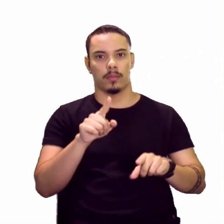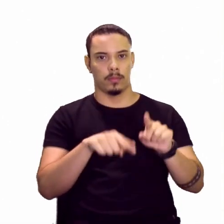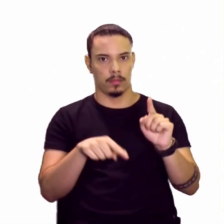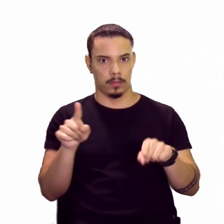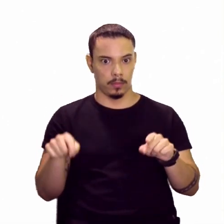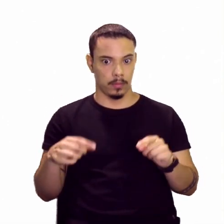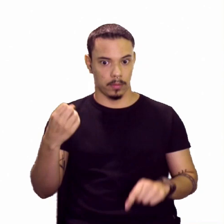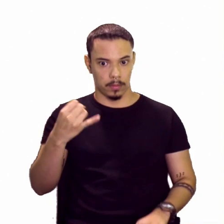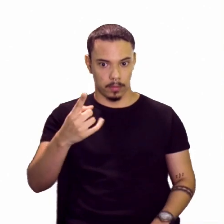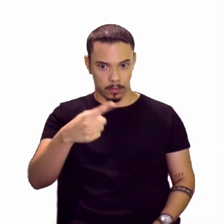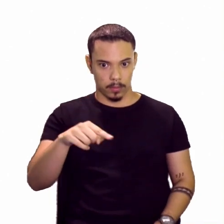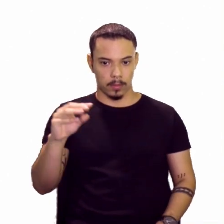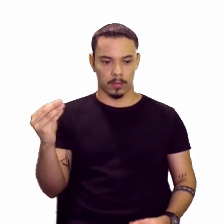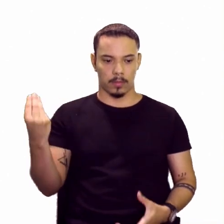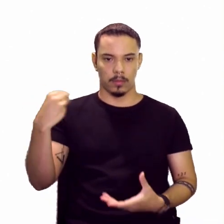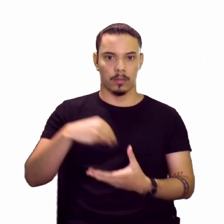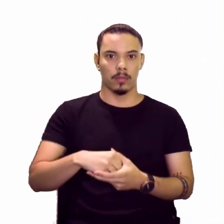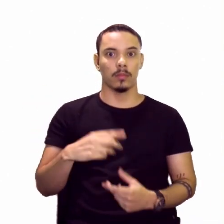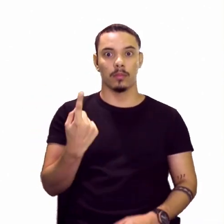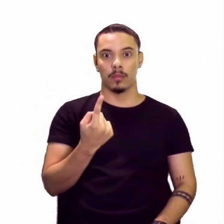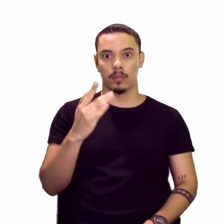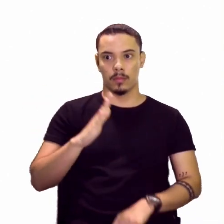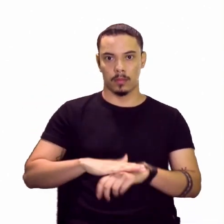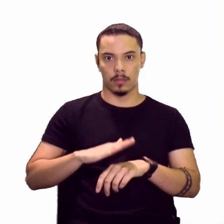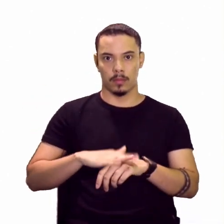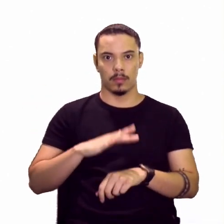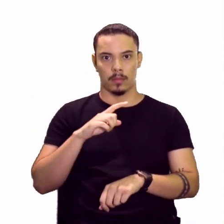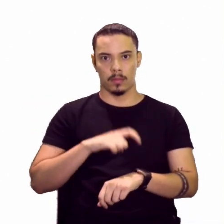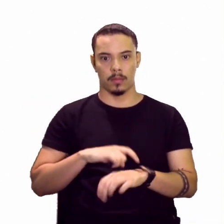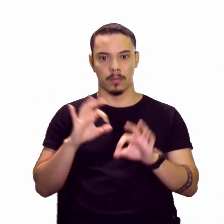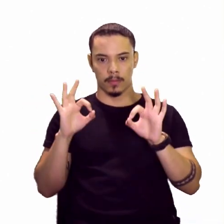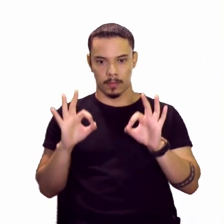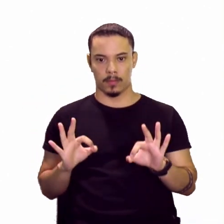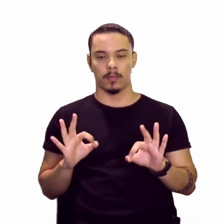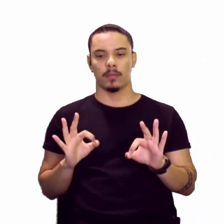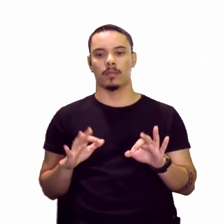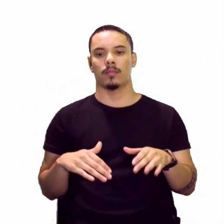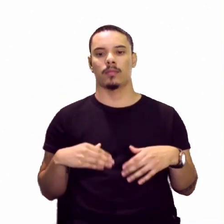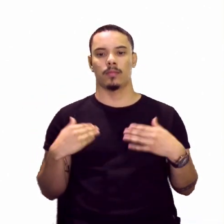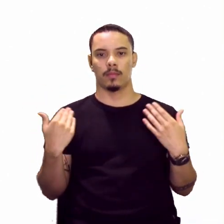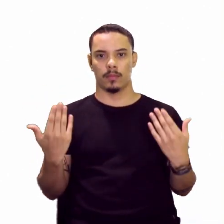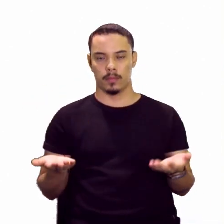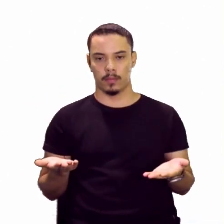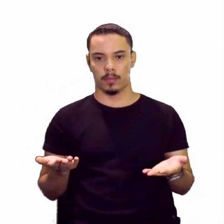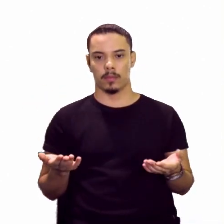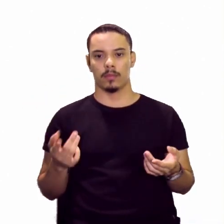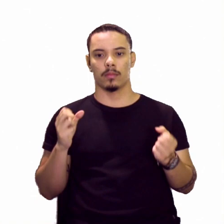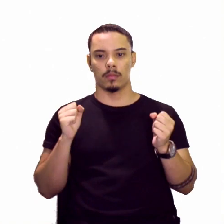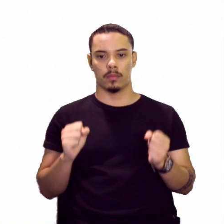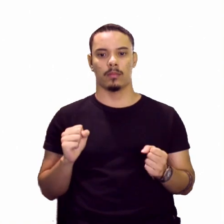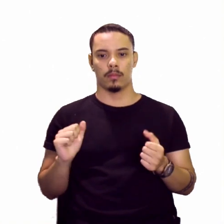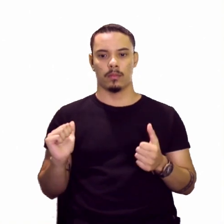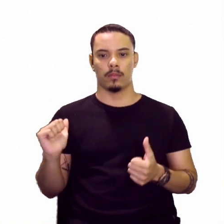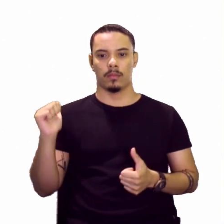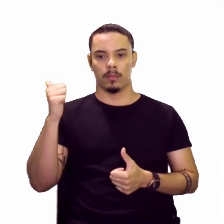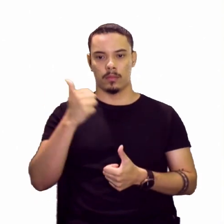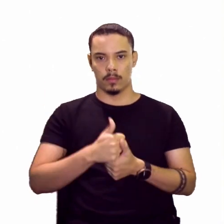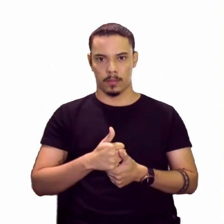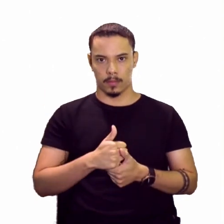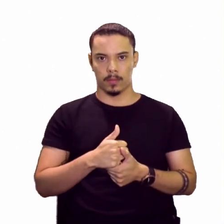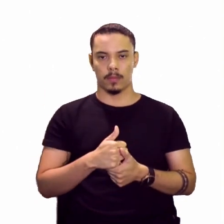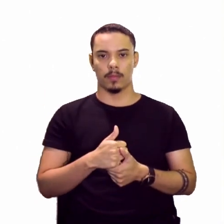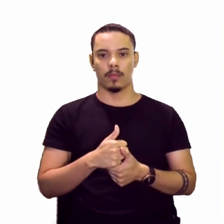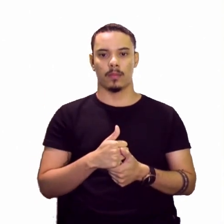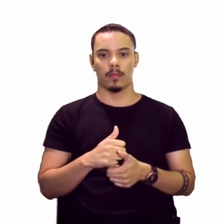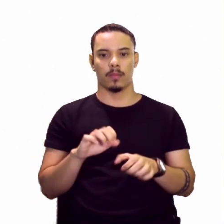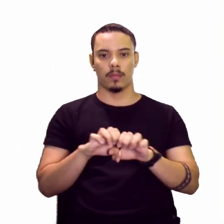Se você isolar esse carinha aqui, que é o tempo, certo? Então você pode substituir